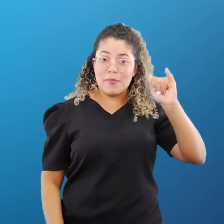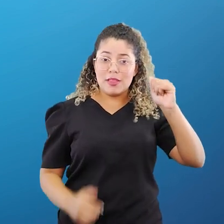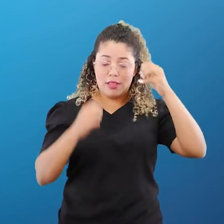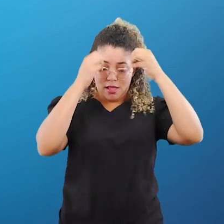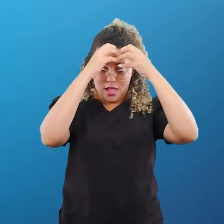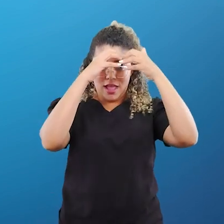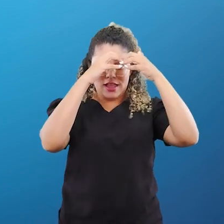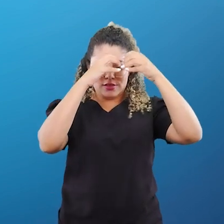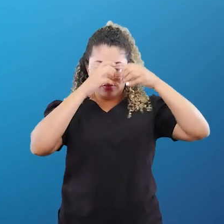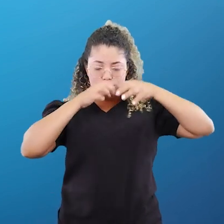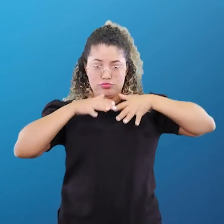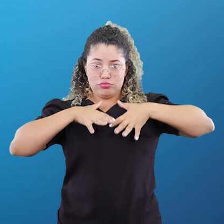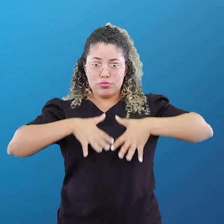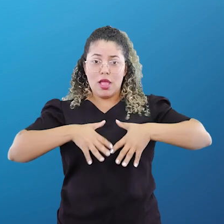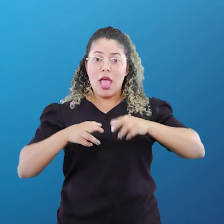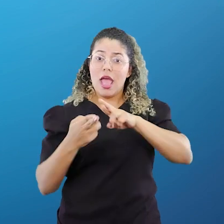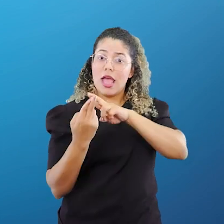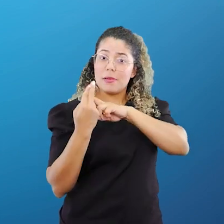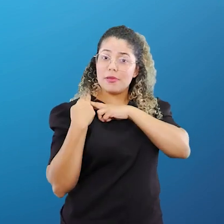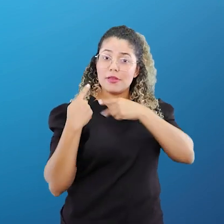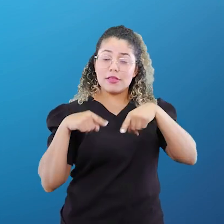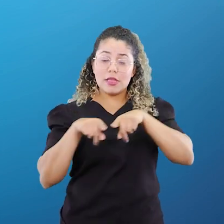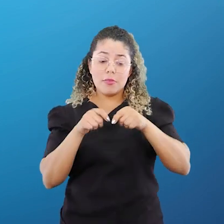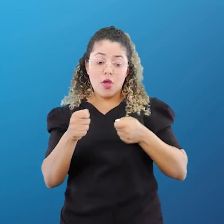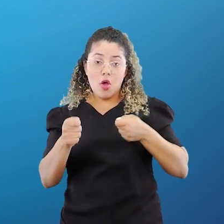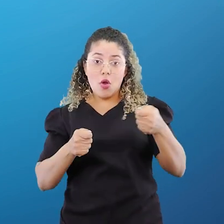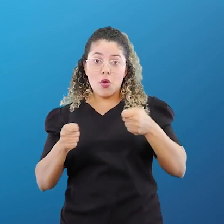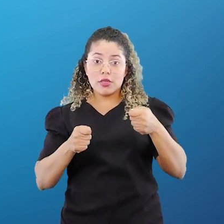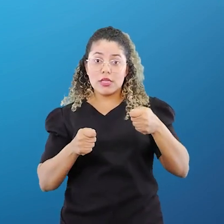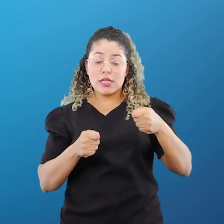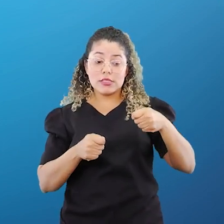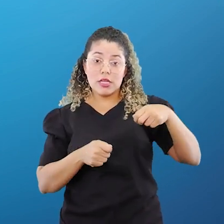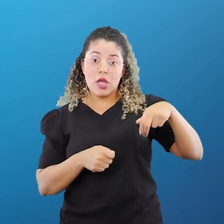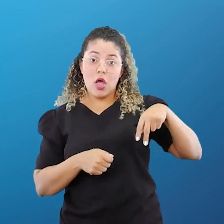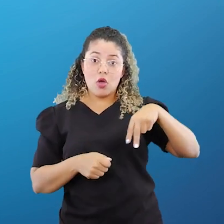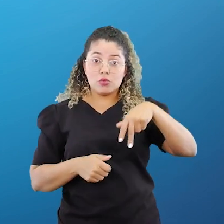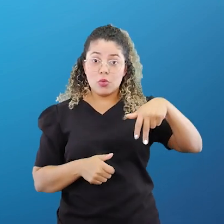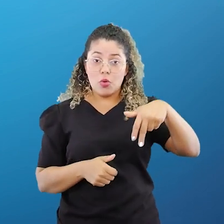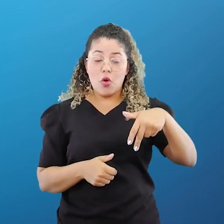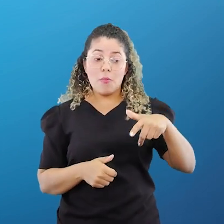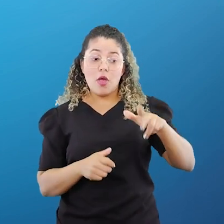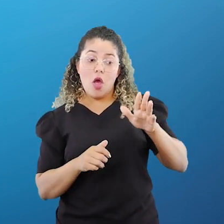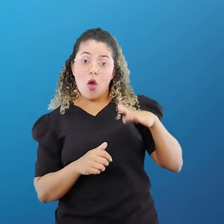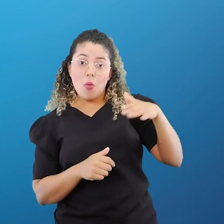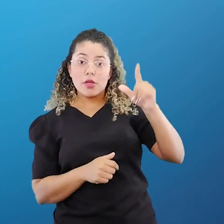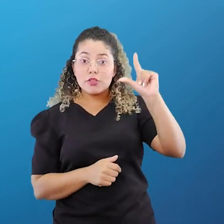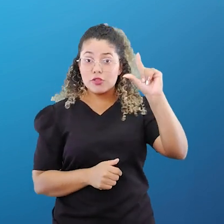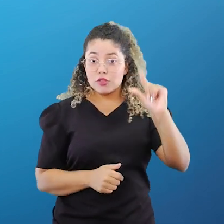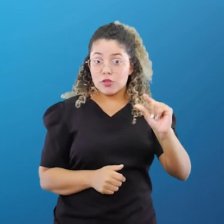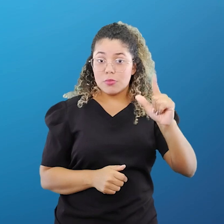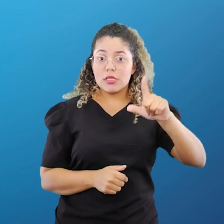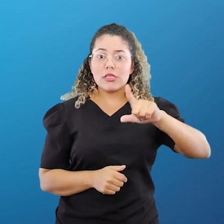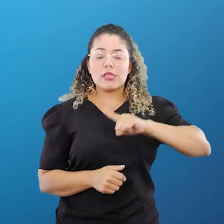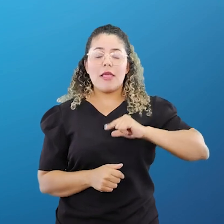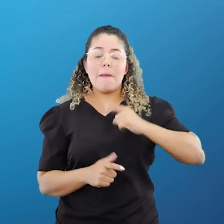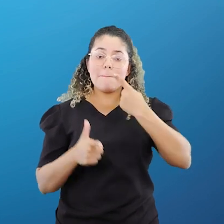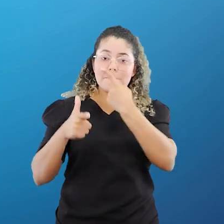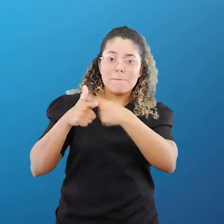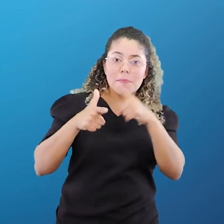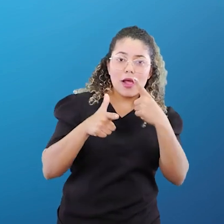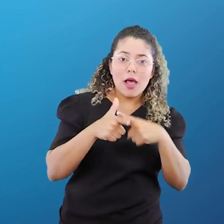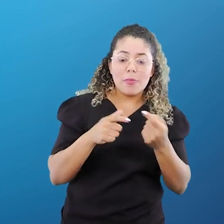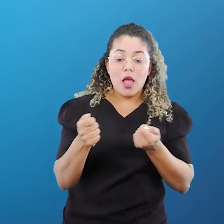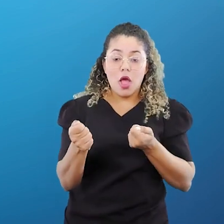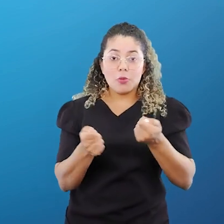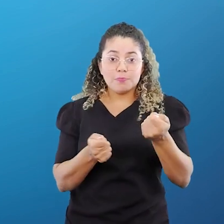Esse neurotransmissor é responsável também pela nossa coordenação motora. Quando há a diminuição dessa produção, nós temos muitos problemas